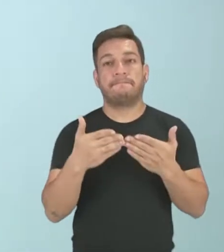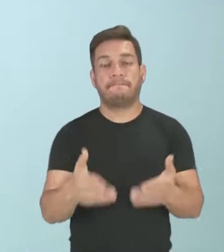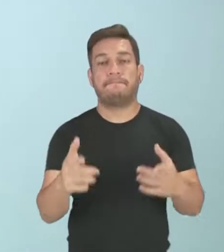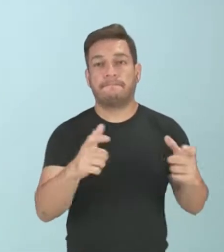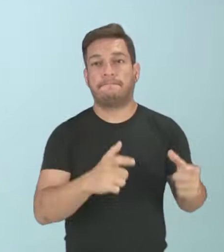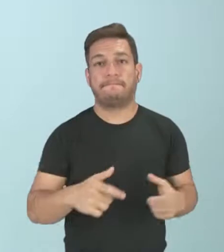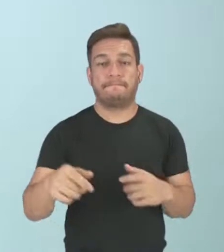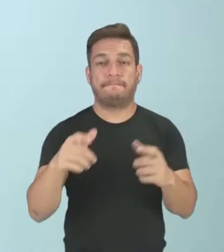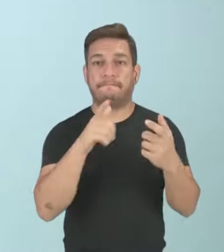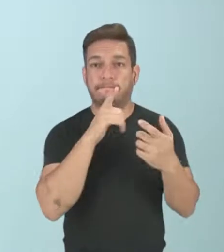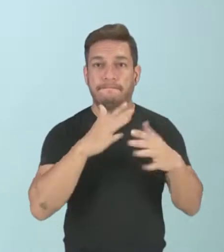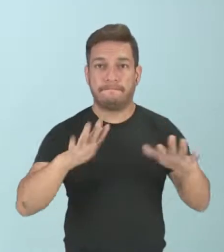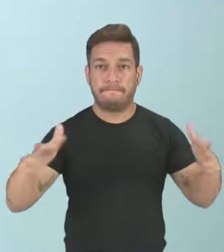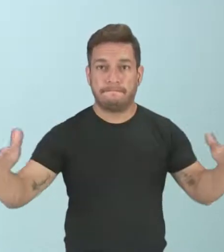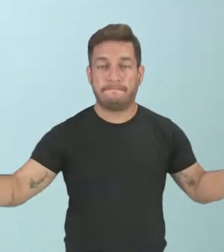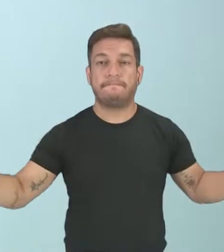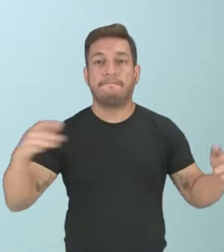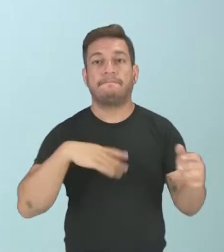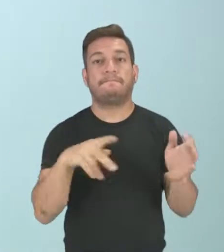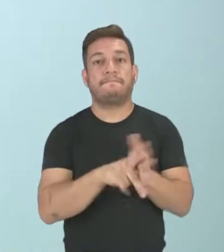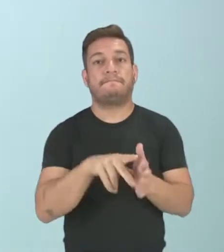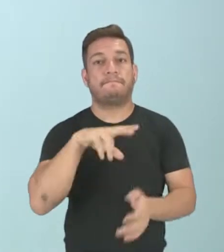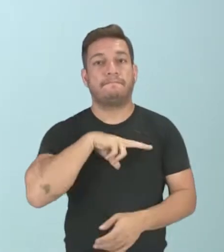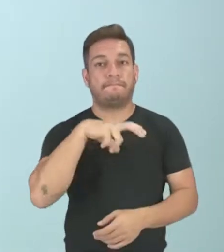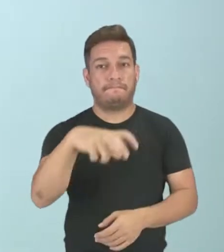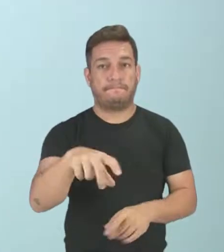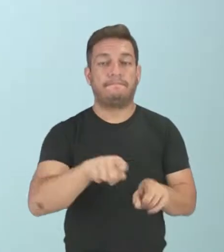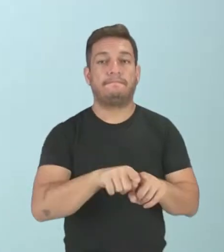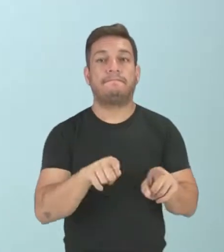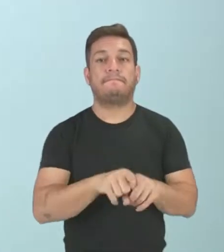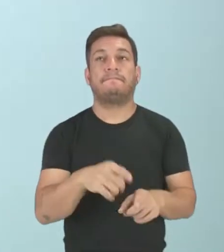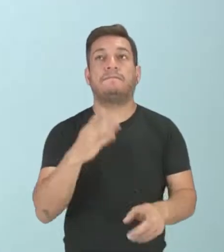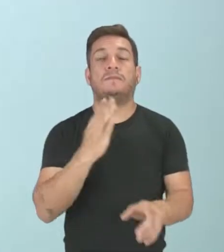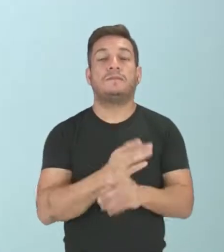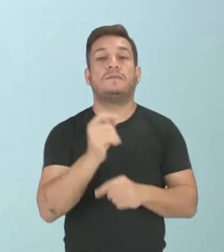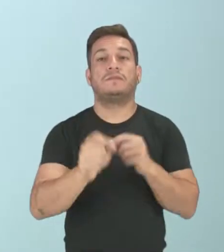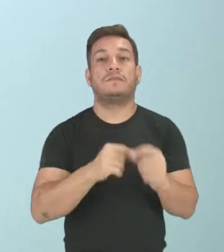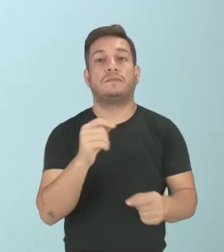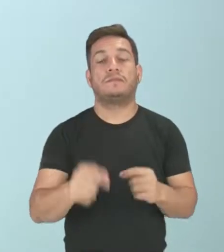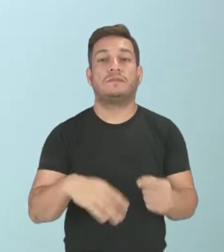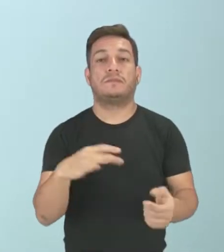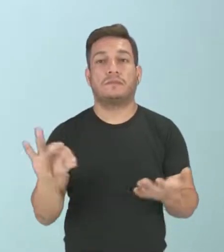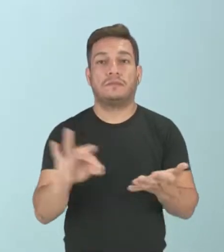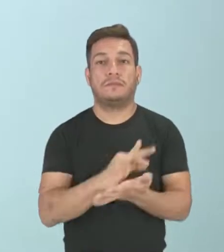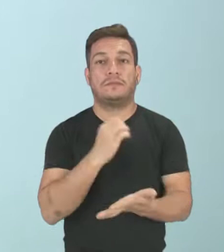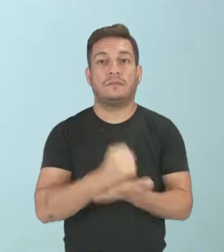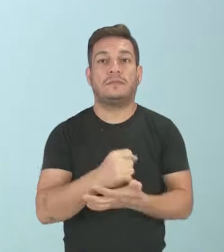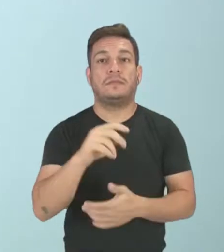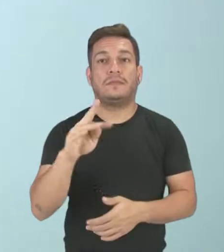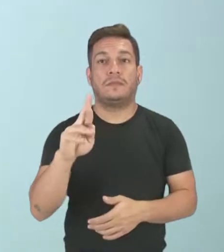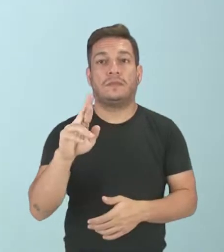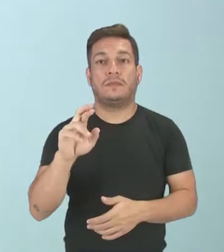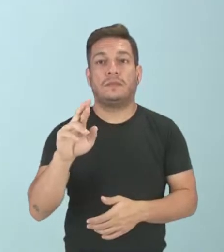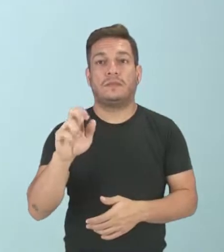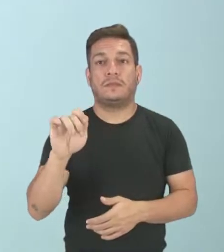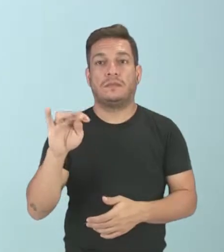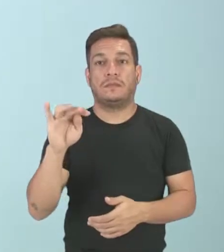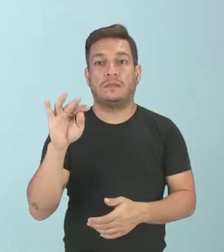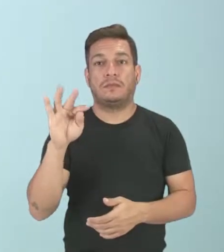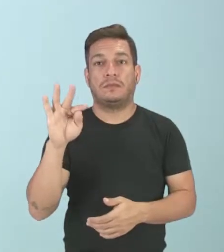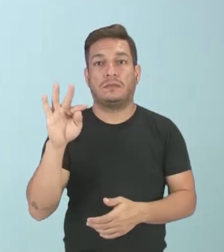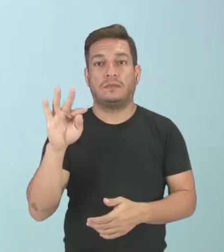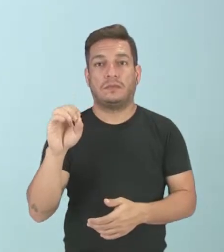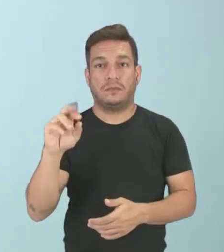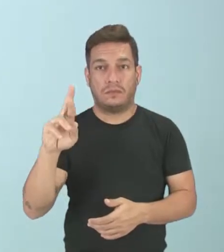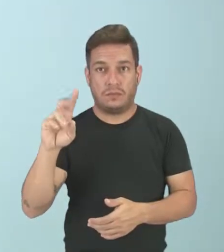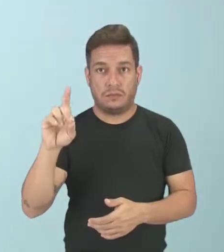área litorânea, que pertencia a Portugal, justamente por conta do Tratado de Tordesilhas, que dividiam